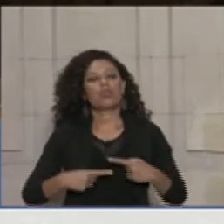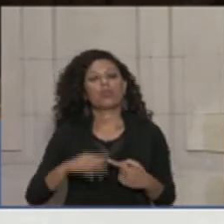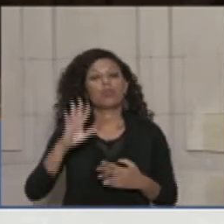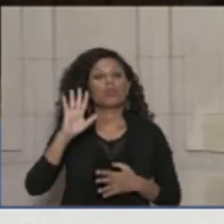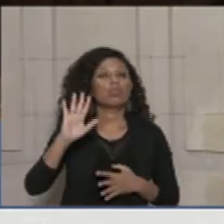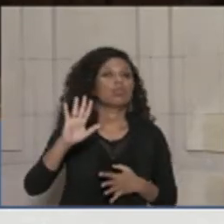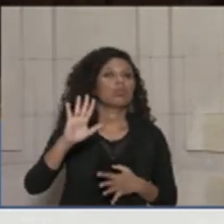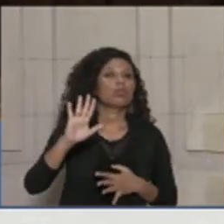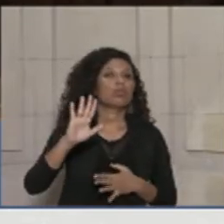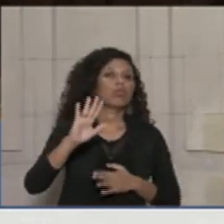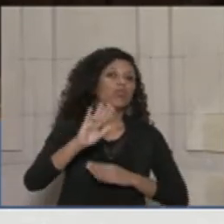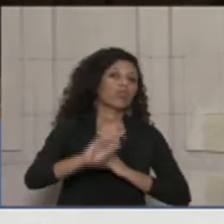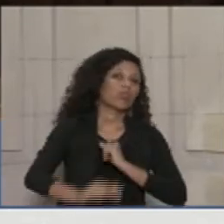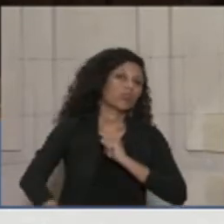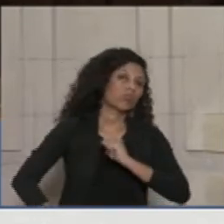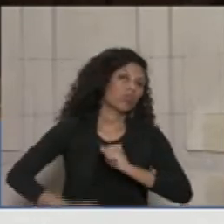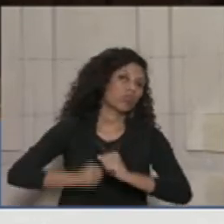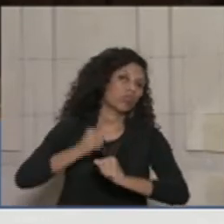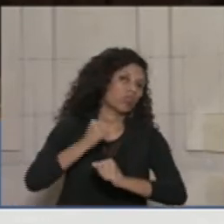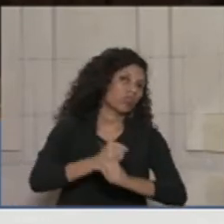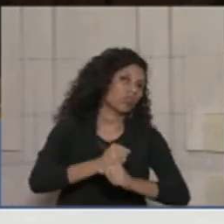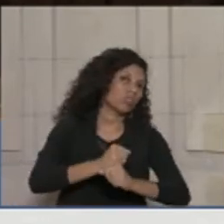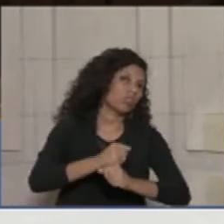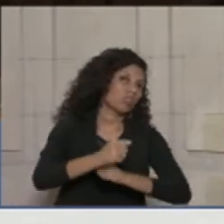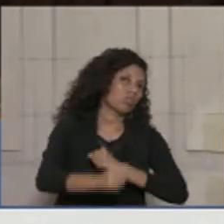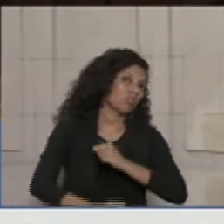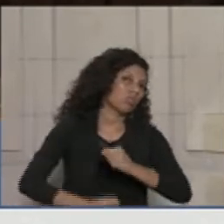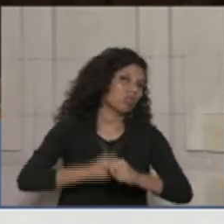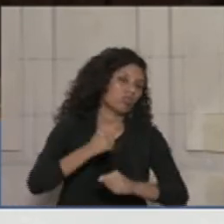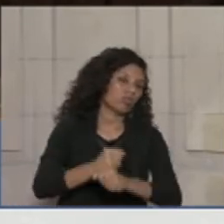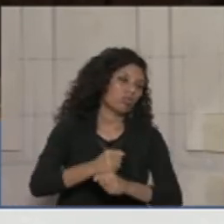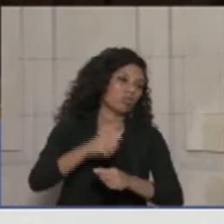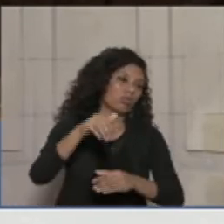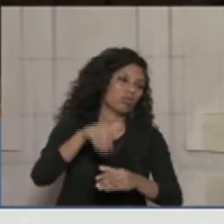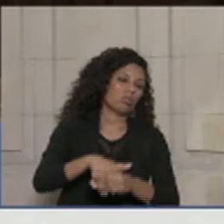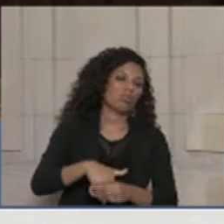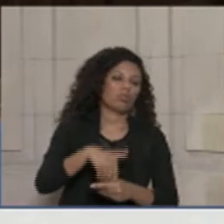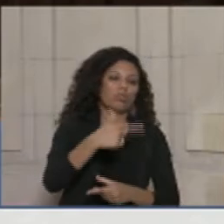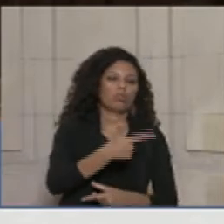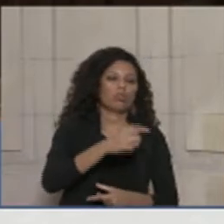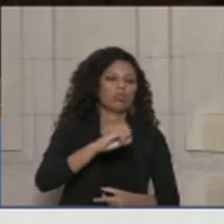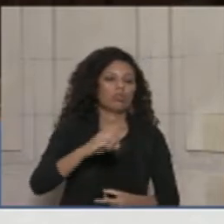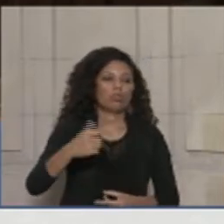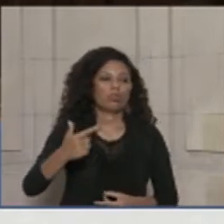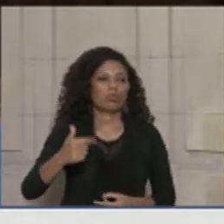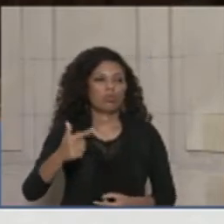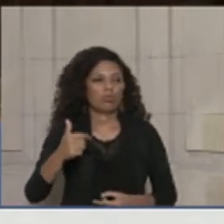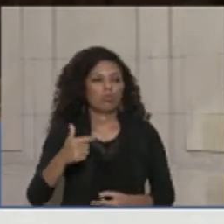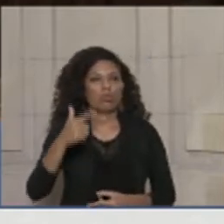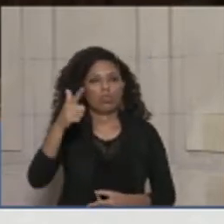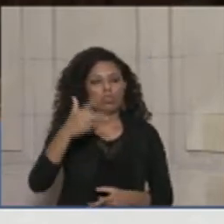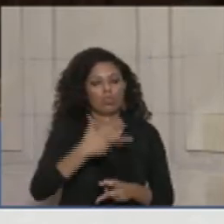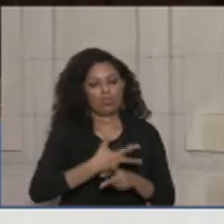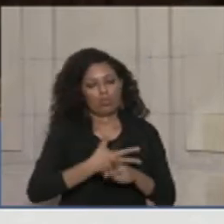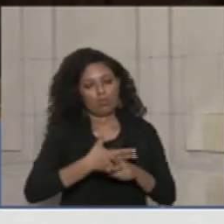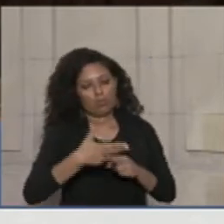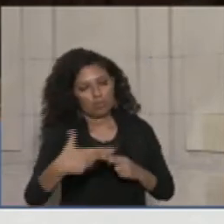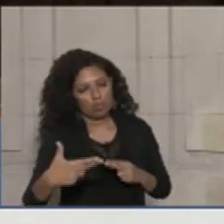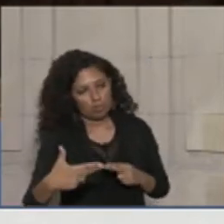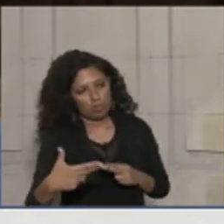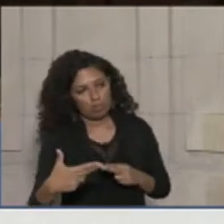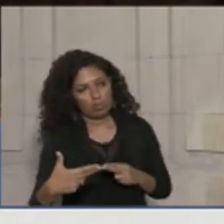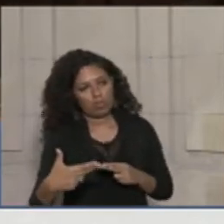Passado a eleição de 2012, sendo eleito com uma